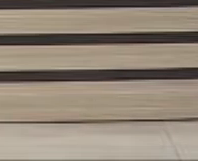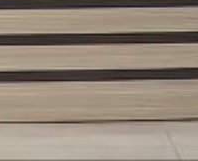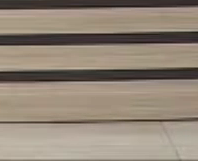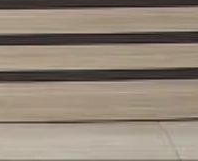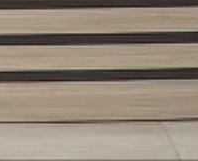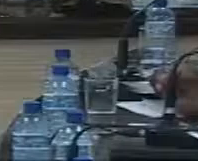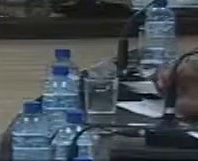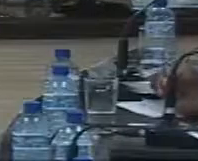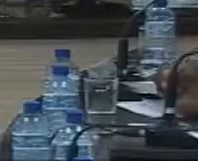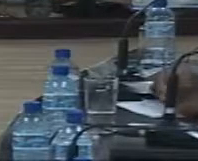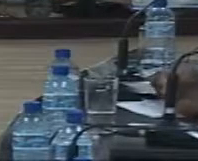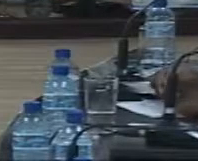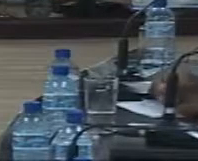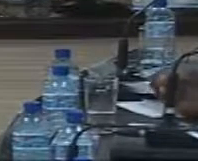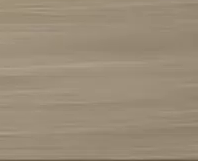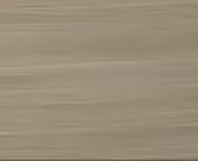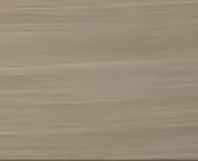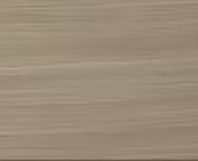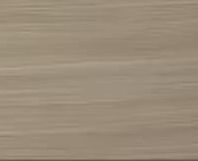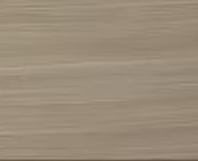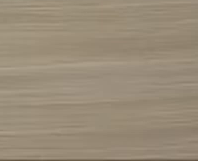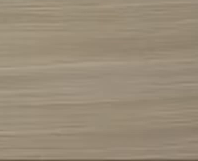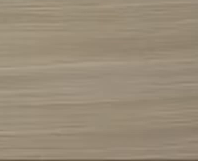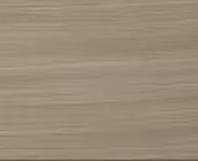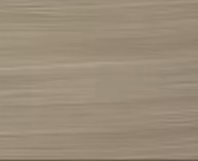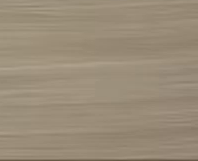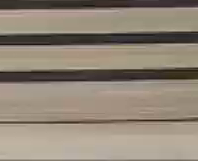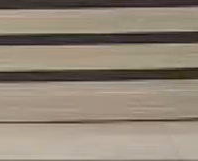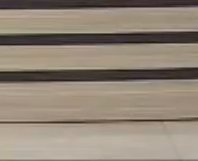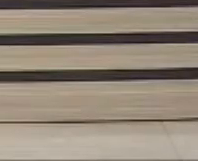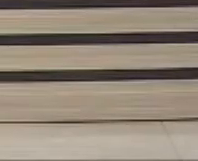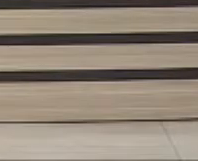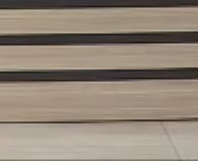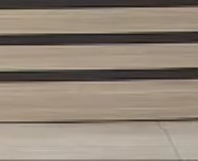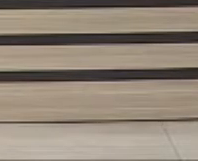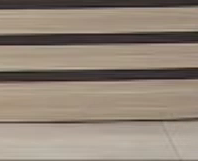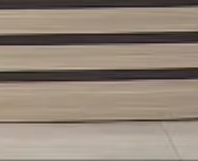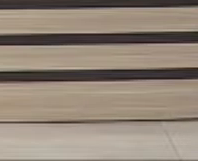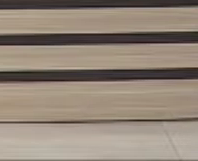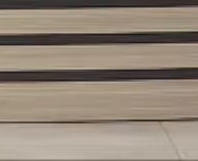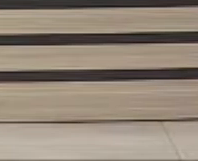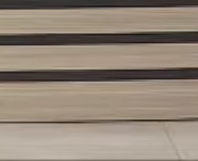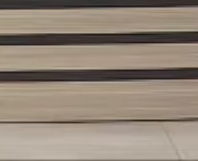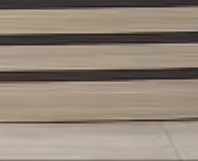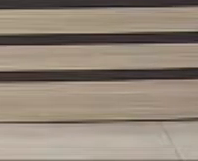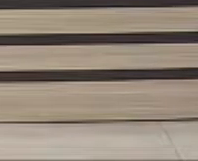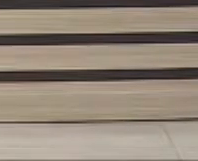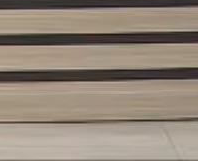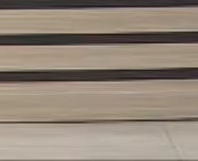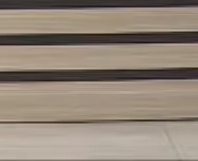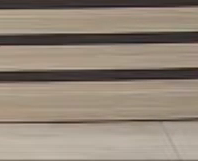simbólica. Sentados aprovam, os de pé rejeitam. Questão de ordem. É votação nominal.